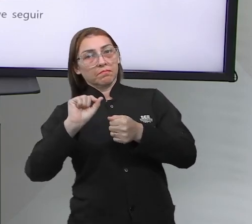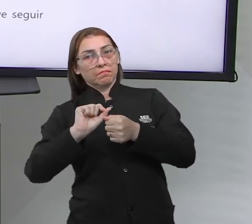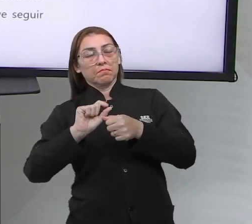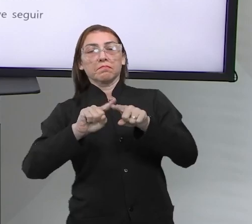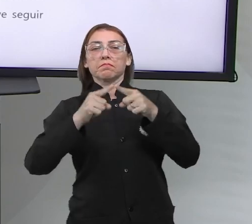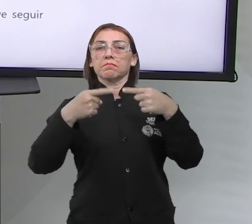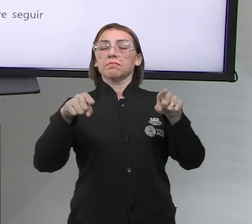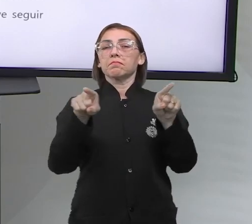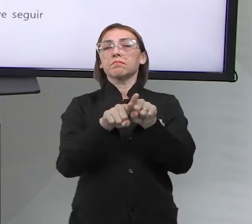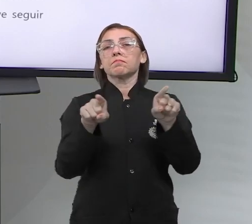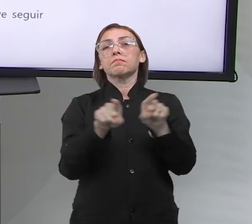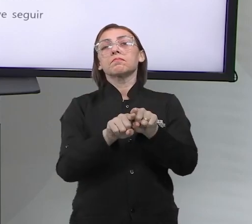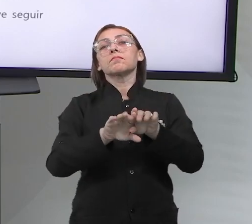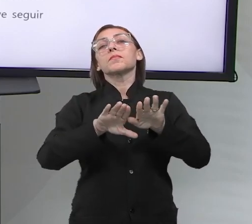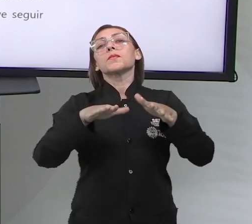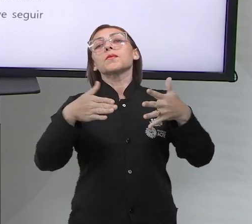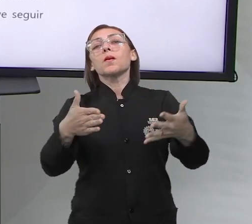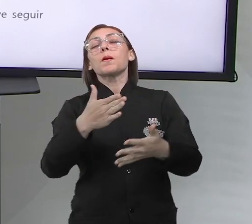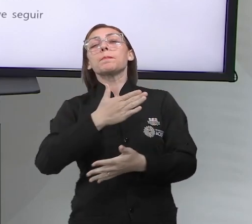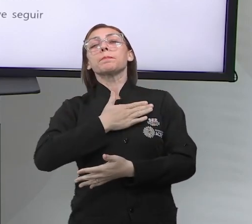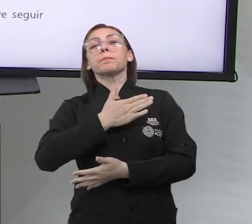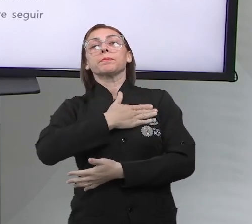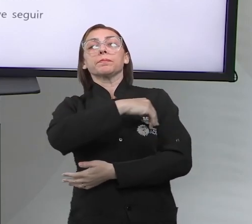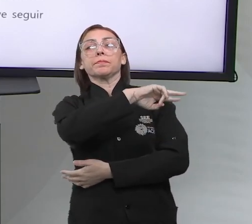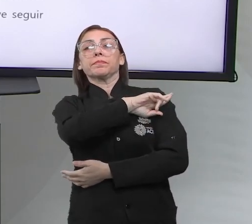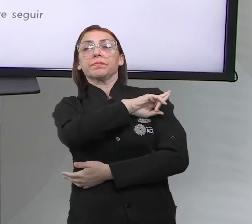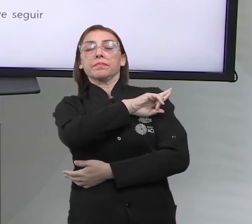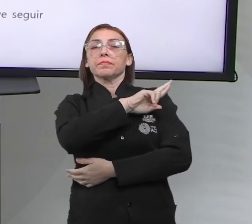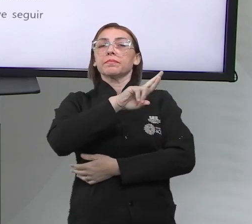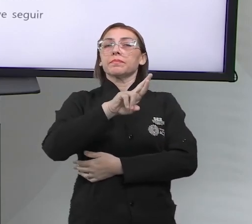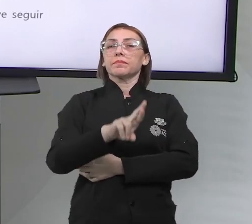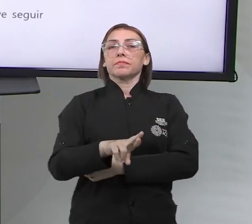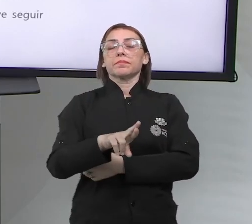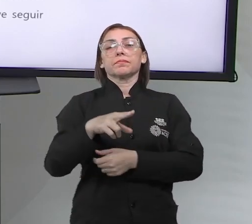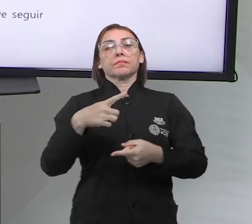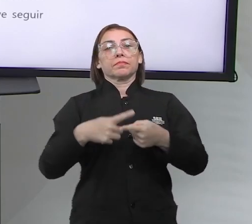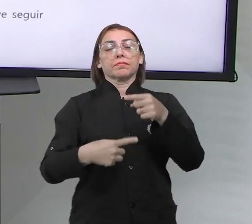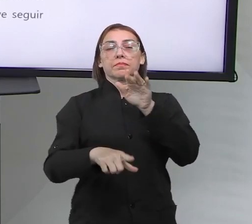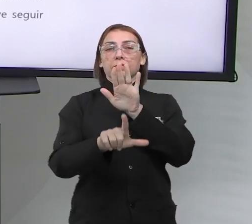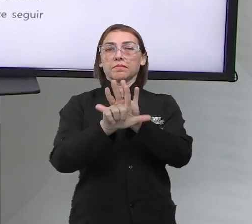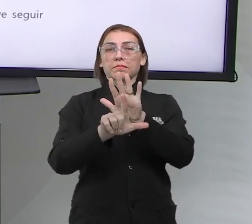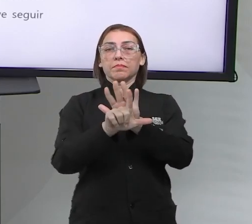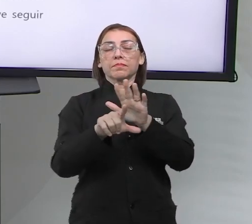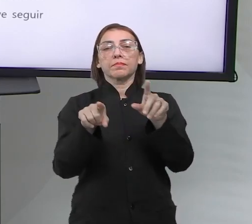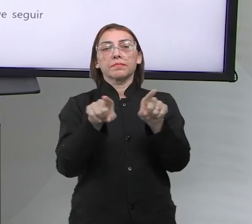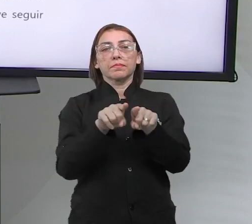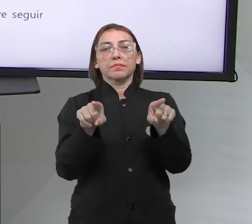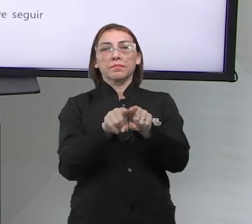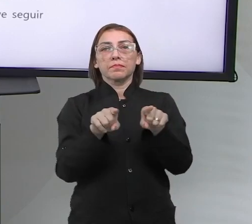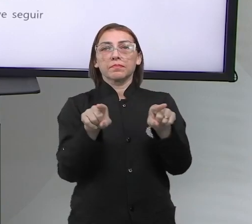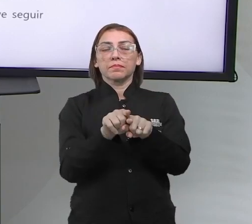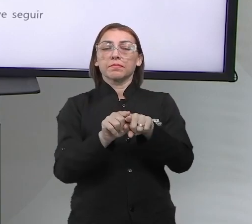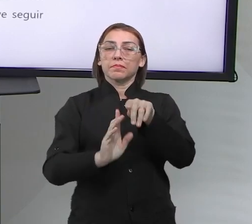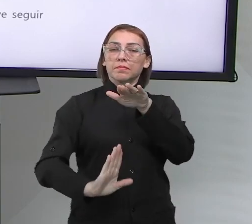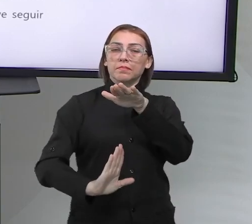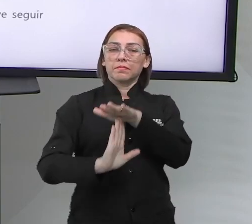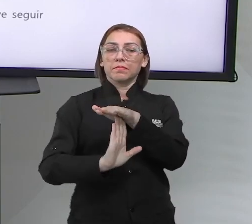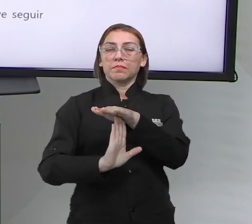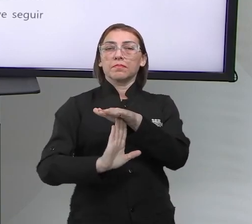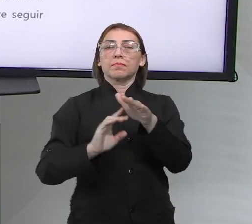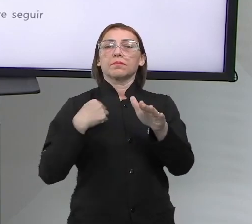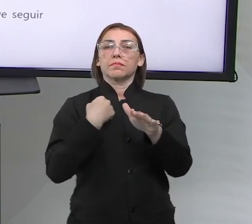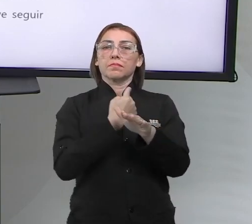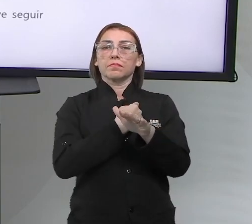em contrapartida, o contraditório também existe, porque a lei, ela também é um limitador das